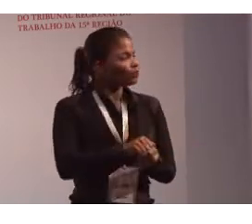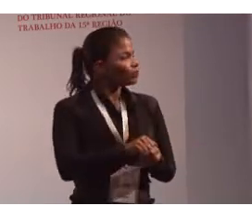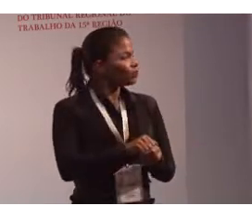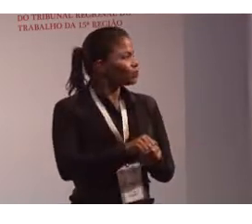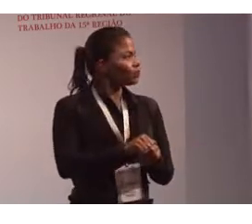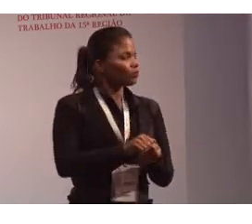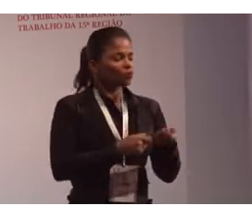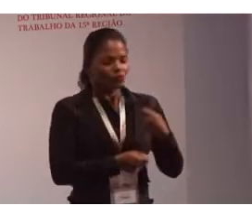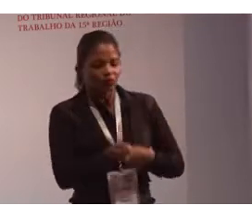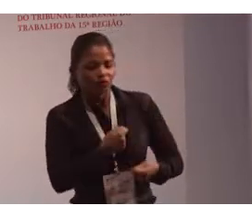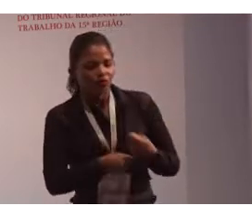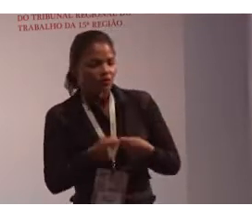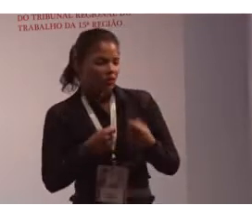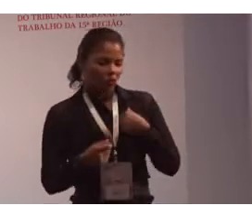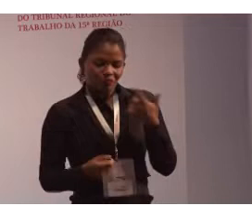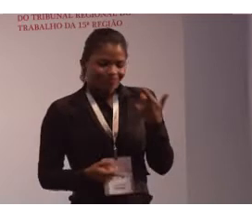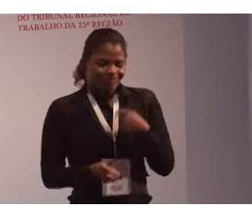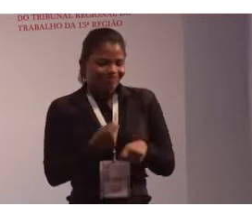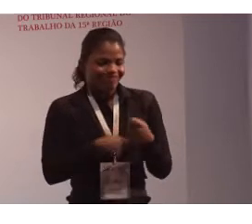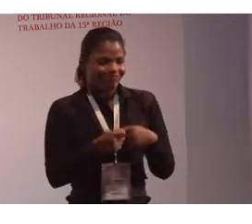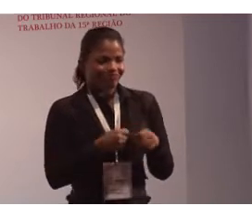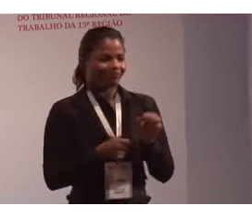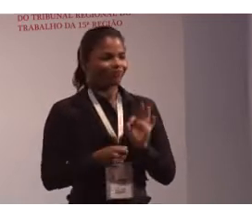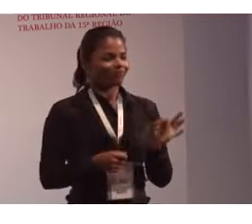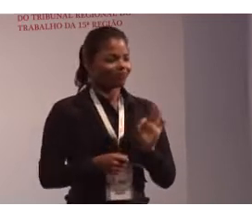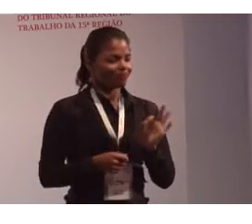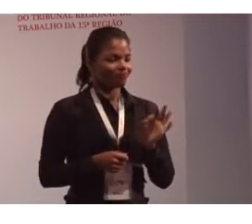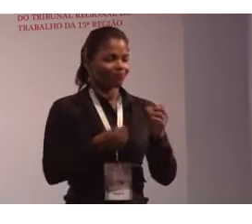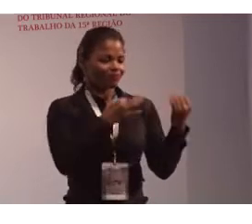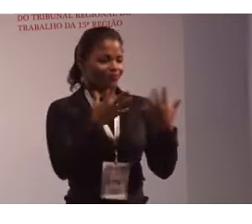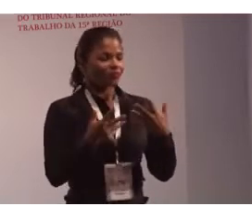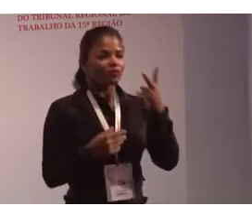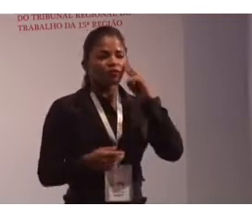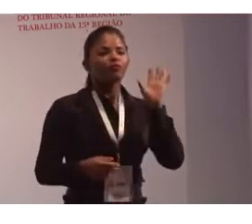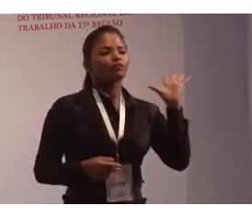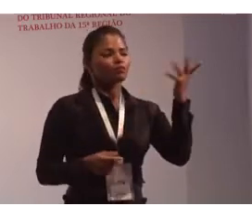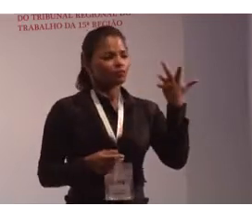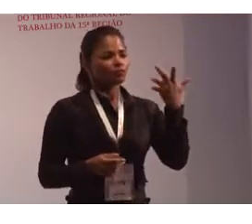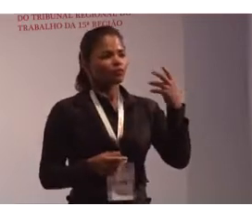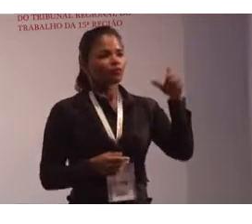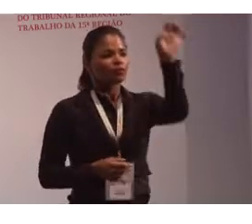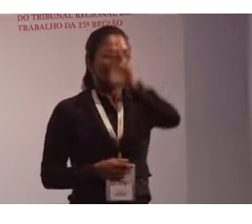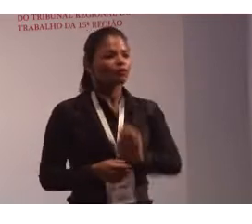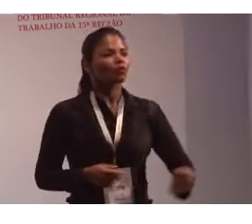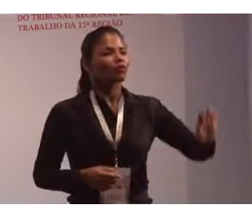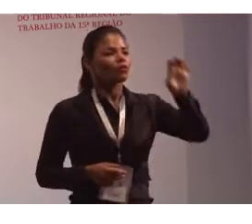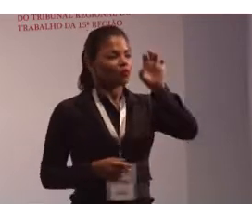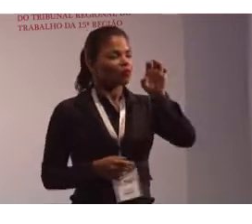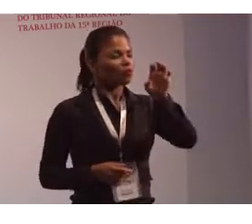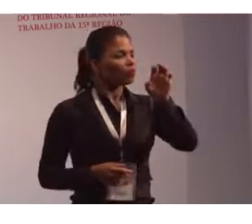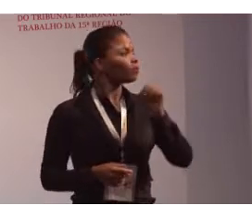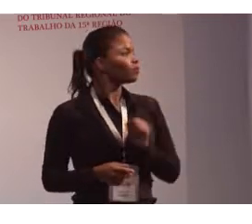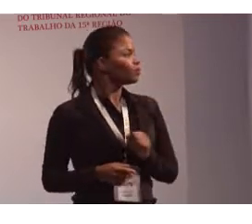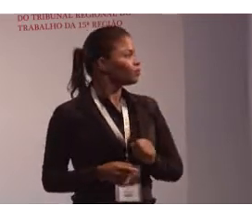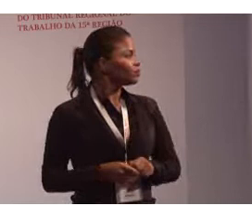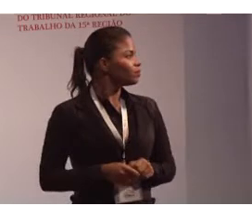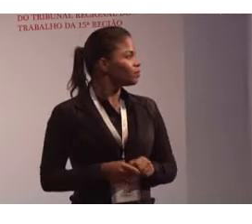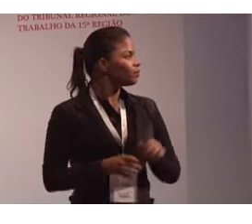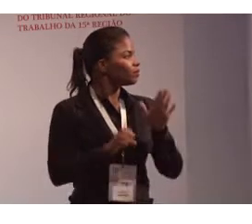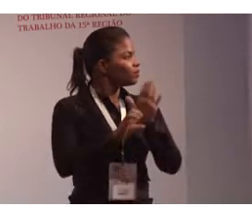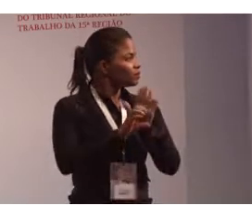sou economista, não vou entrar nesses detalhes, mas a gente já vê isso acontecendo na Europa. Eu acho que o Brexit, por exemplo,